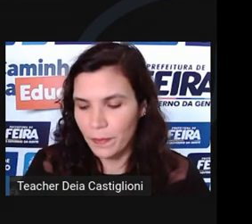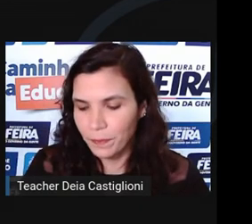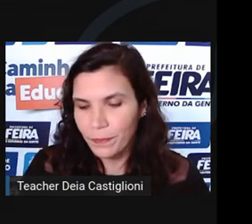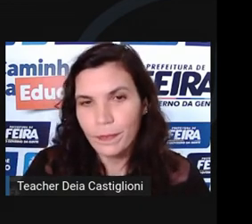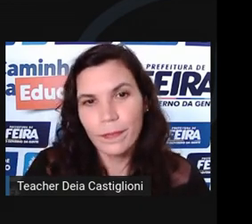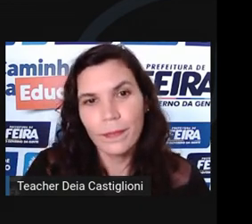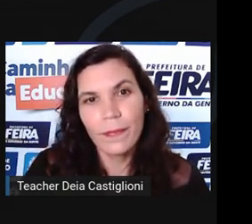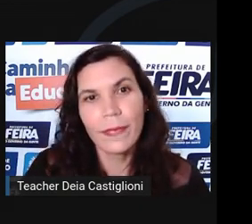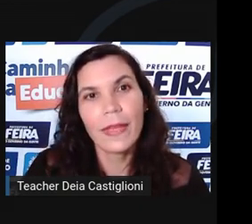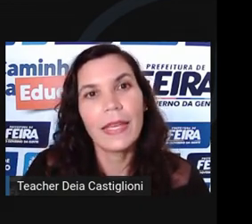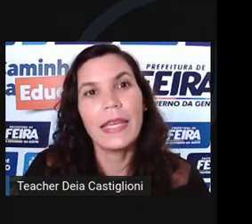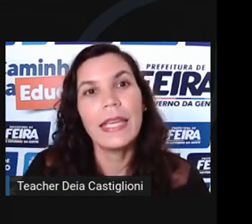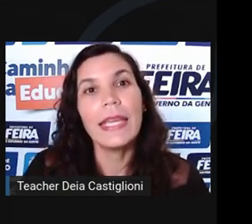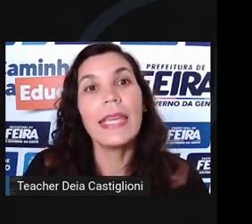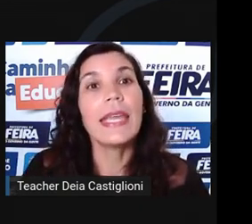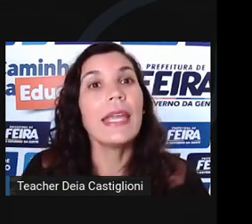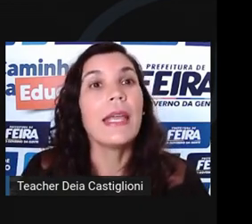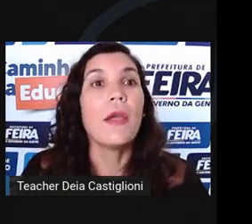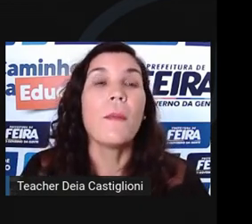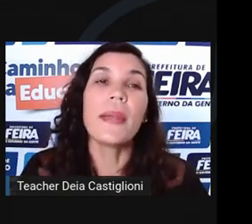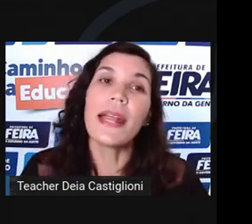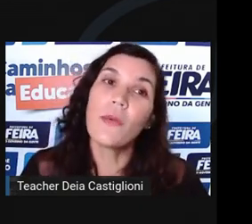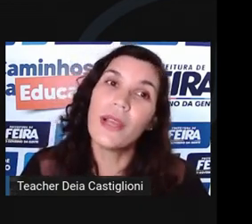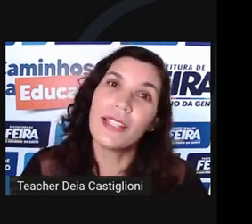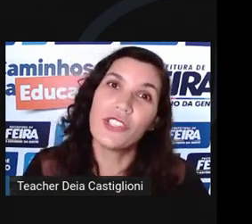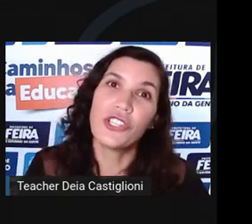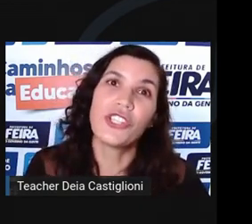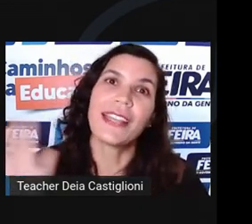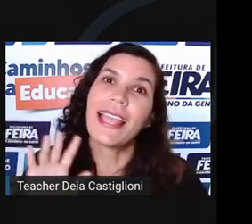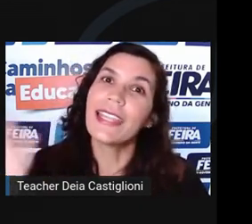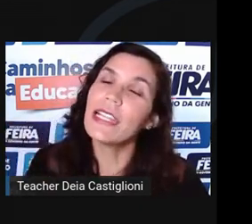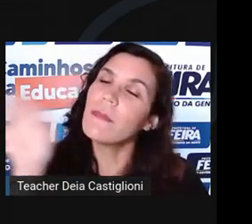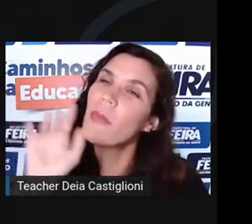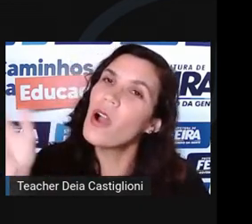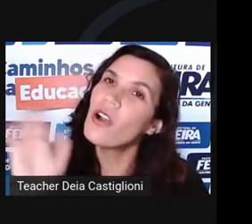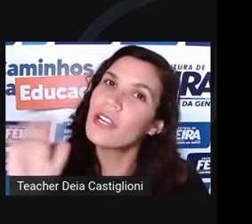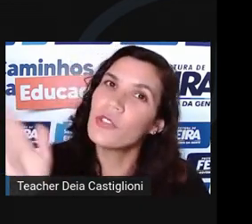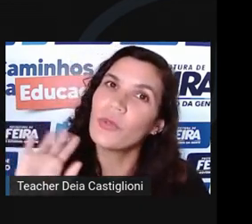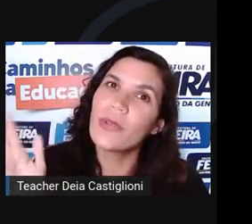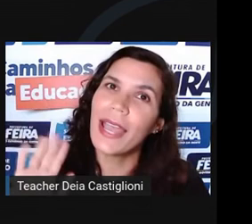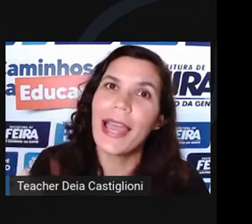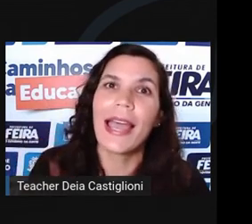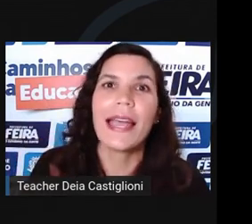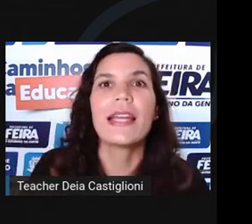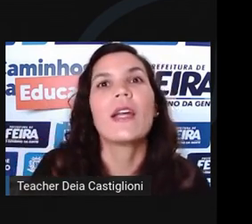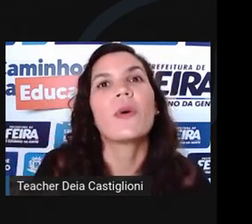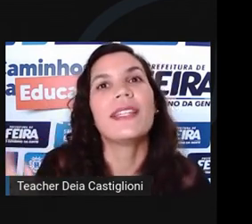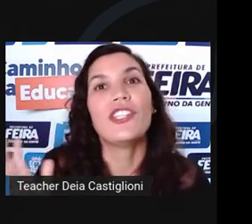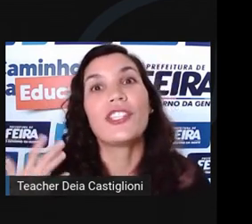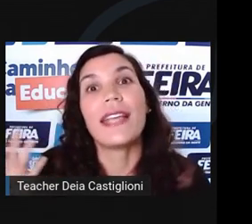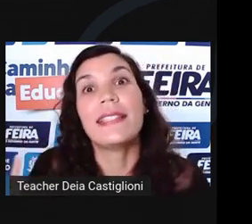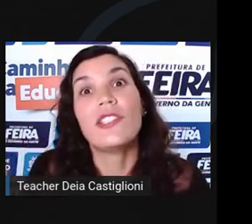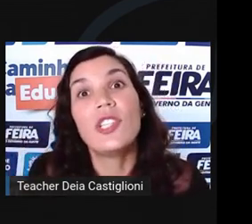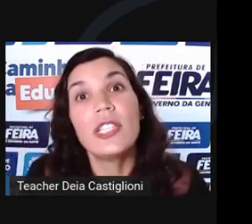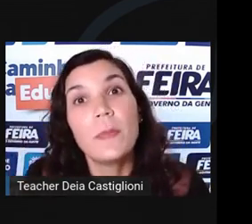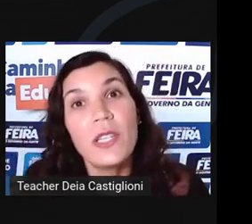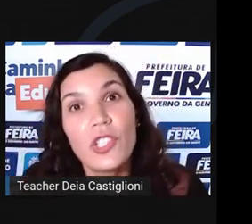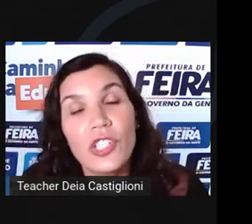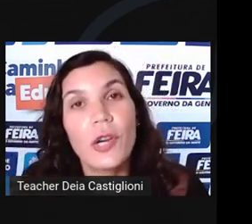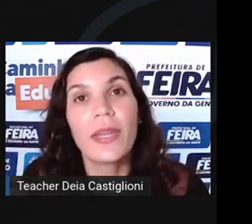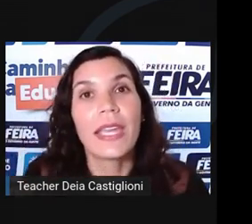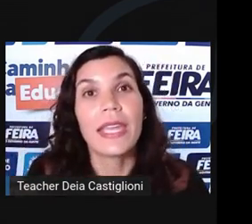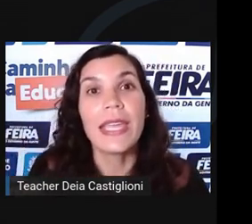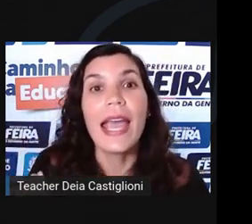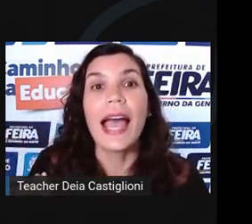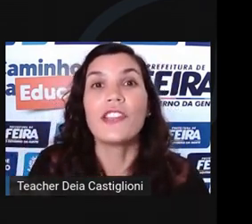nome. E para quando a gente já está indo embora de um lugar, quando a gente quer se despedir